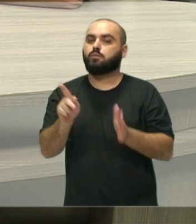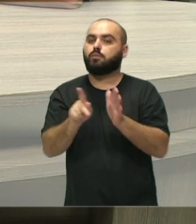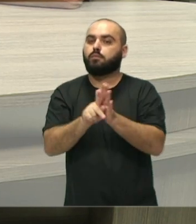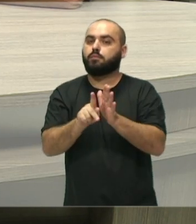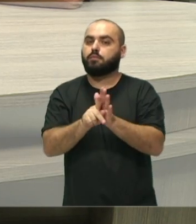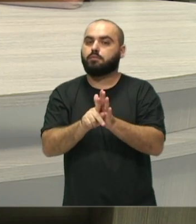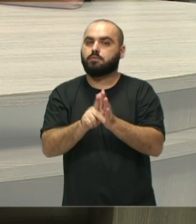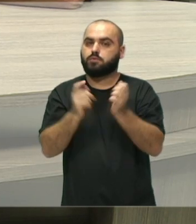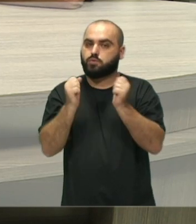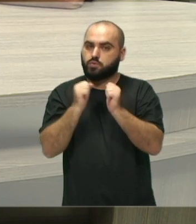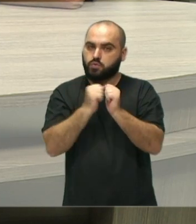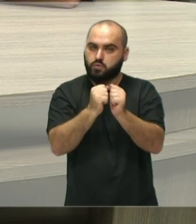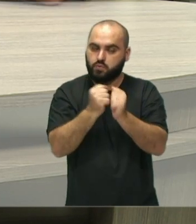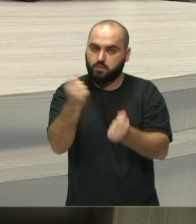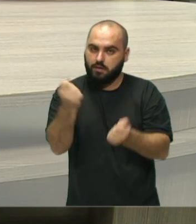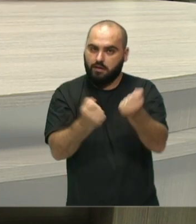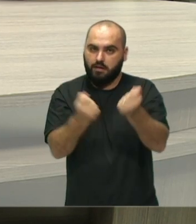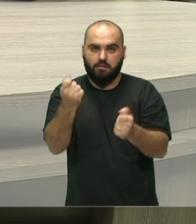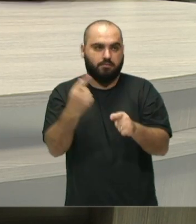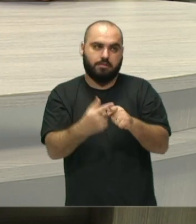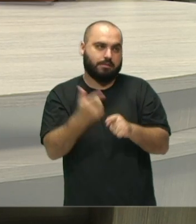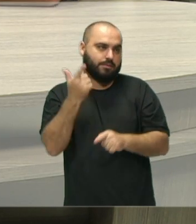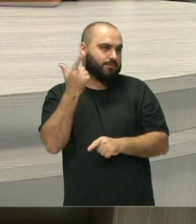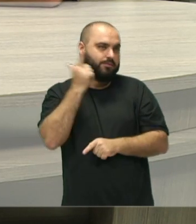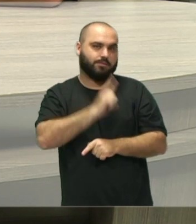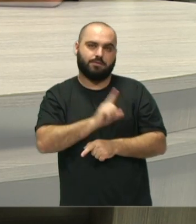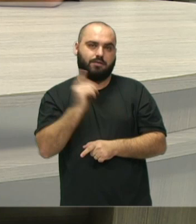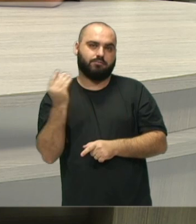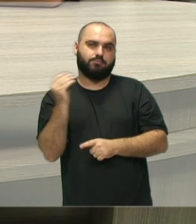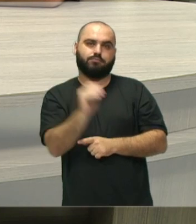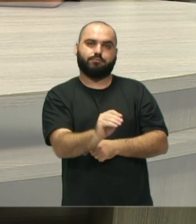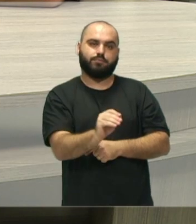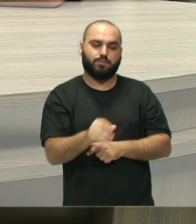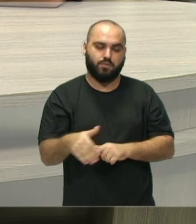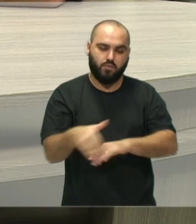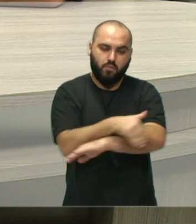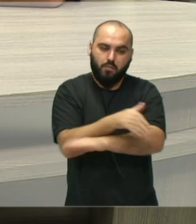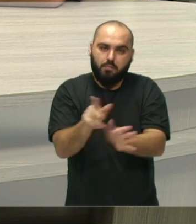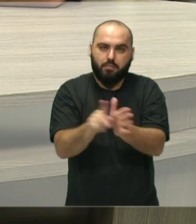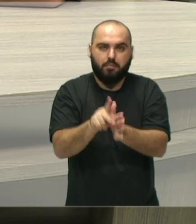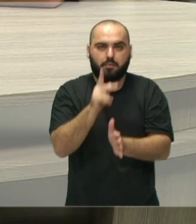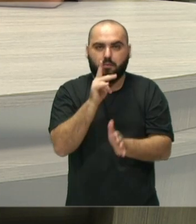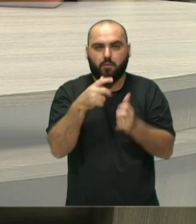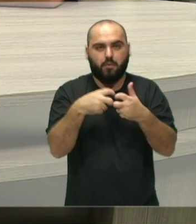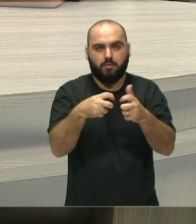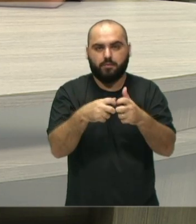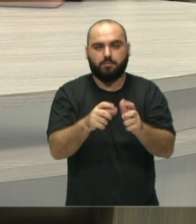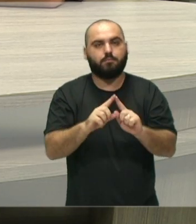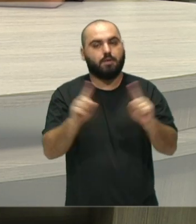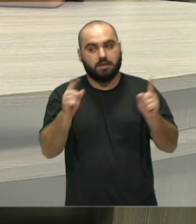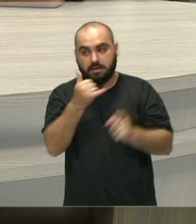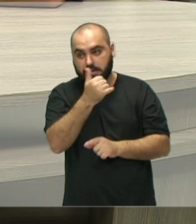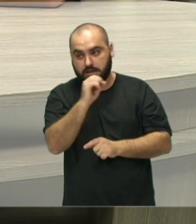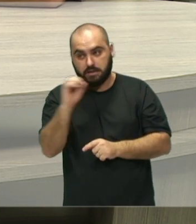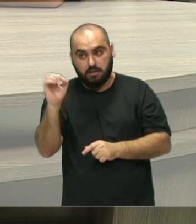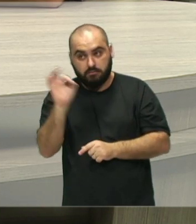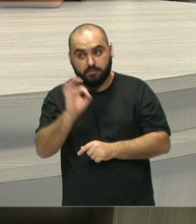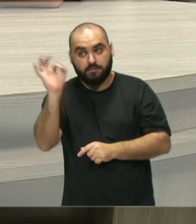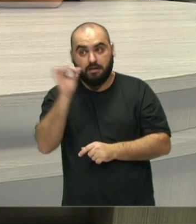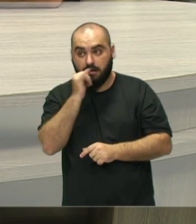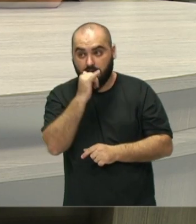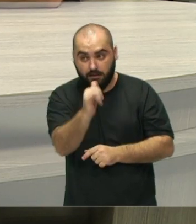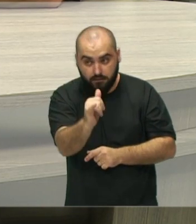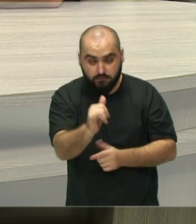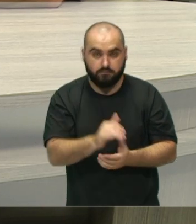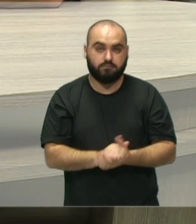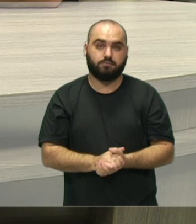tráfego compartilhado, porque eu não tenho condição de colocar uma pista exclusiva para o ônibus, mas vai ser 100% elétrico. E o